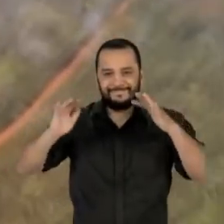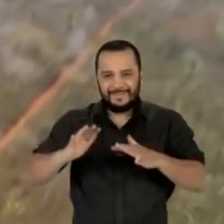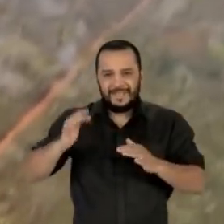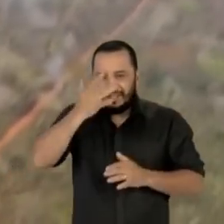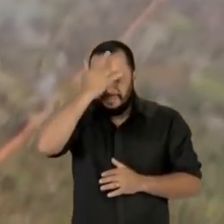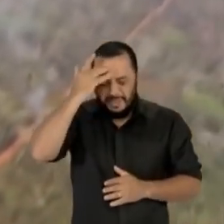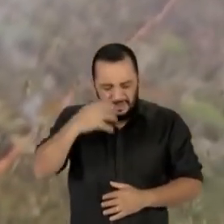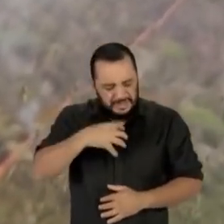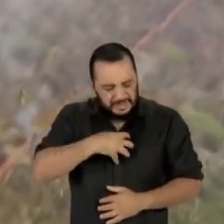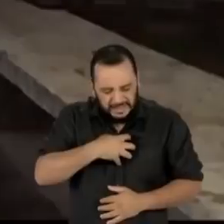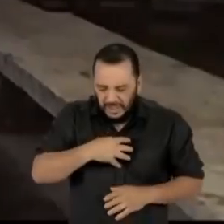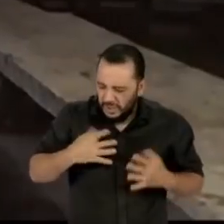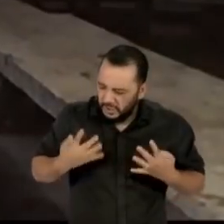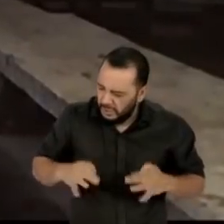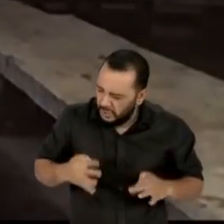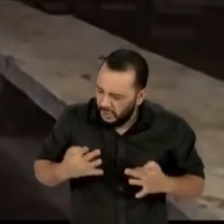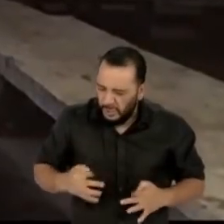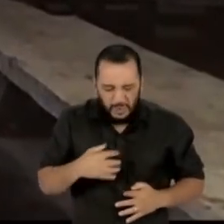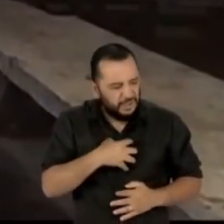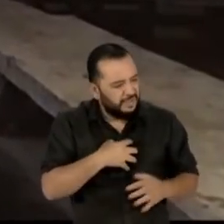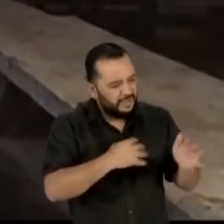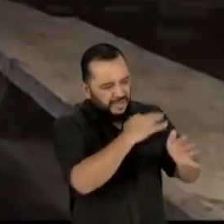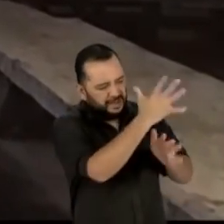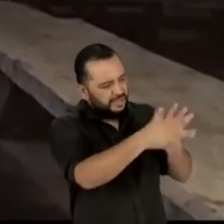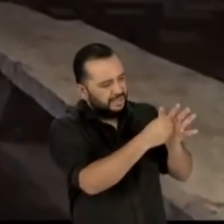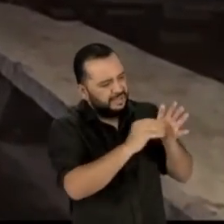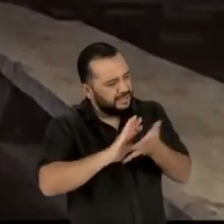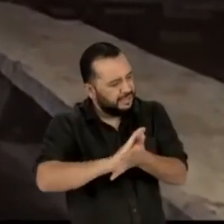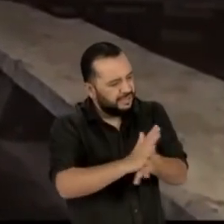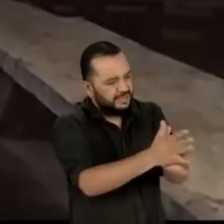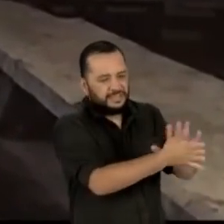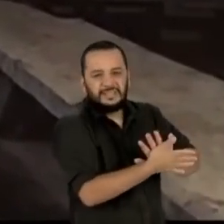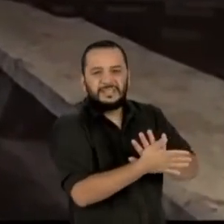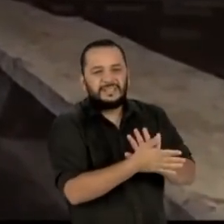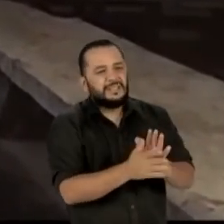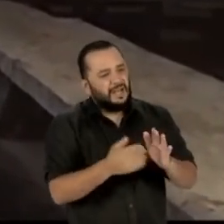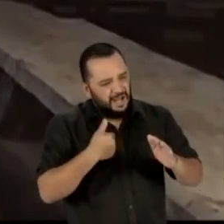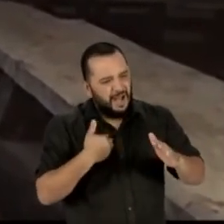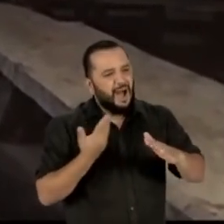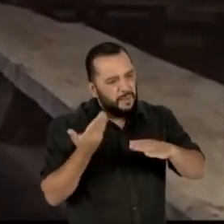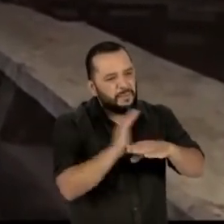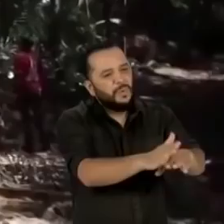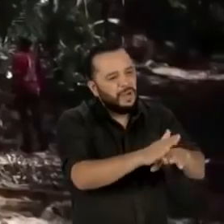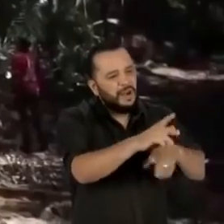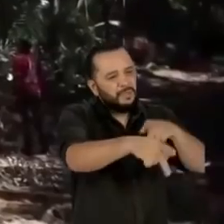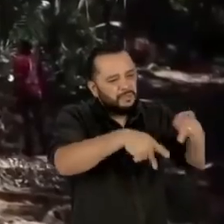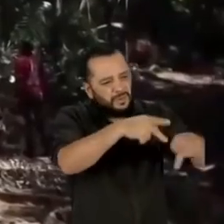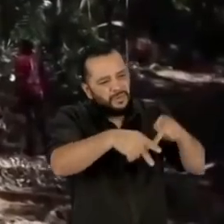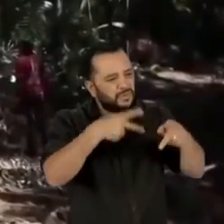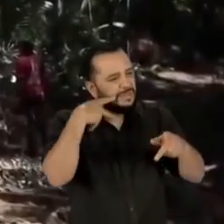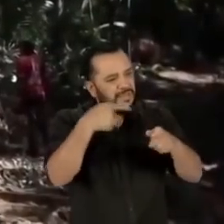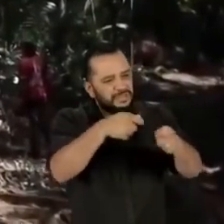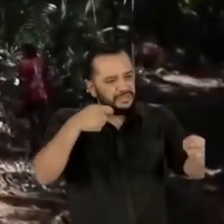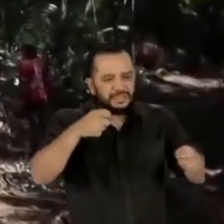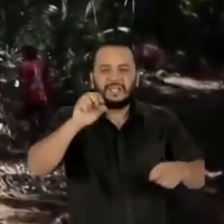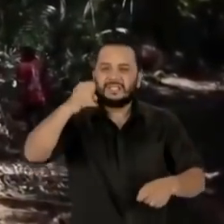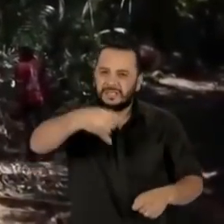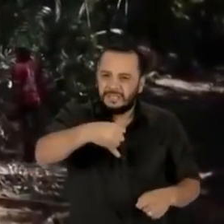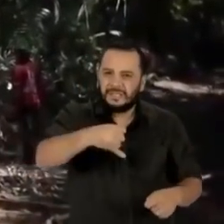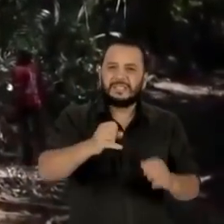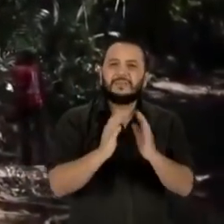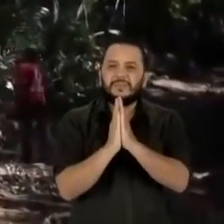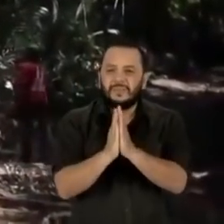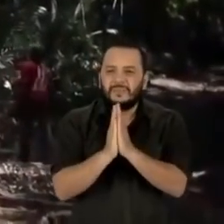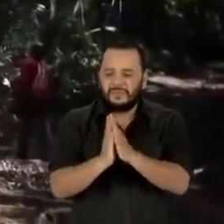pela dor dessa tragédia natural expresso ainda toda solidariedade aos povos indígenas que habitam este território e clama pela